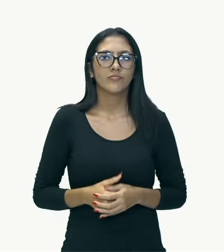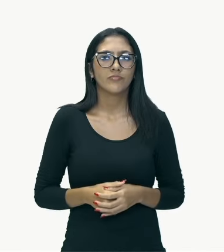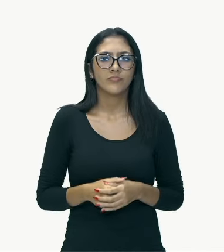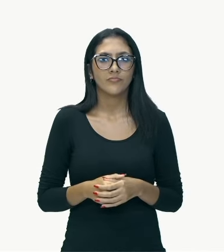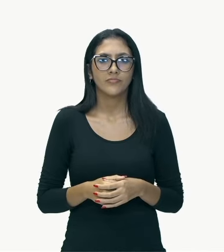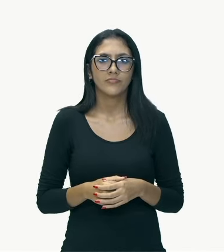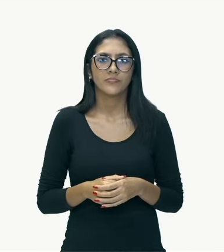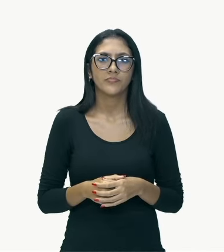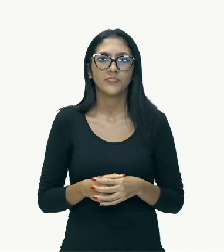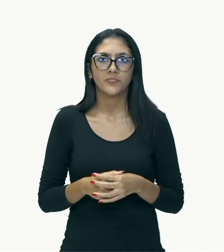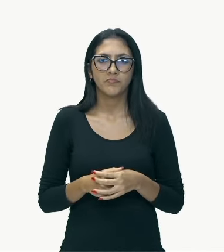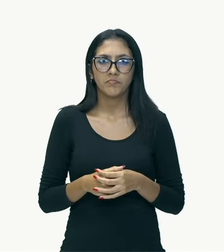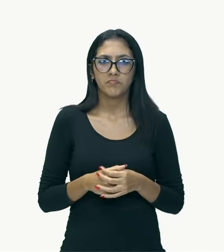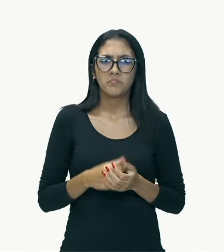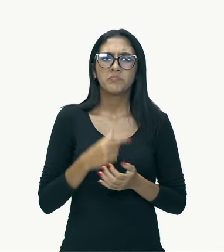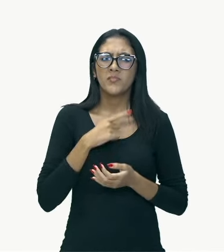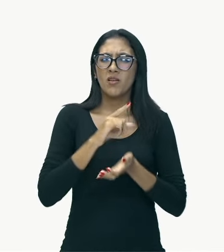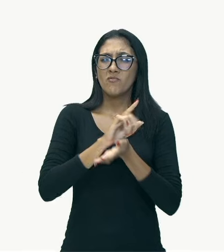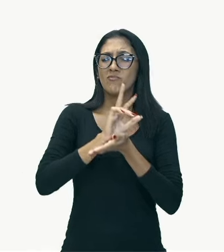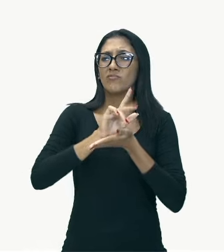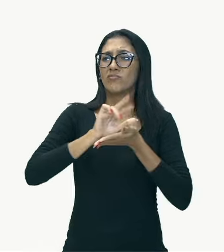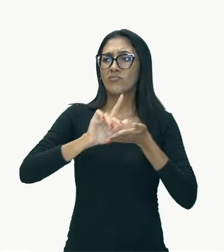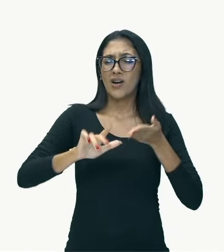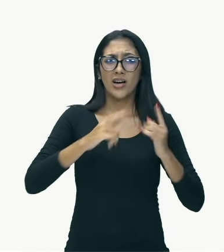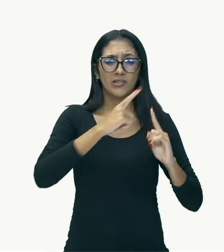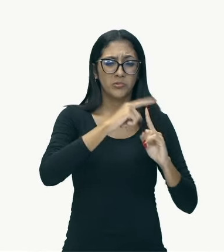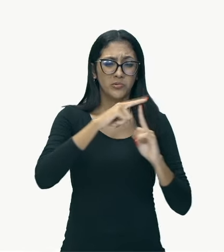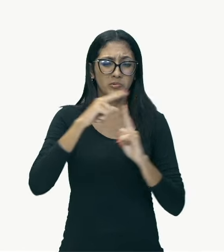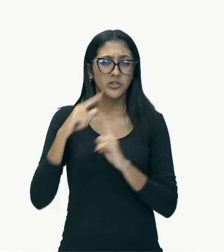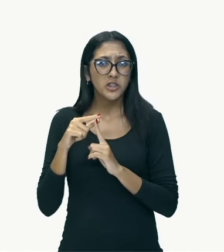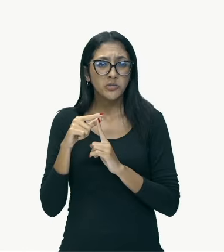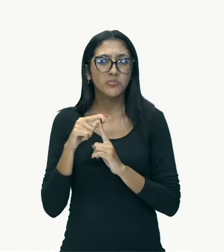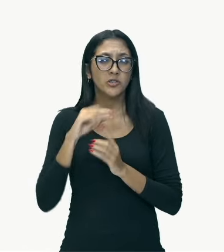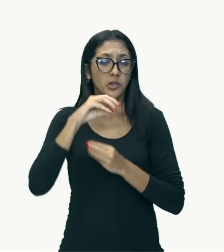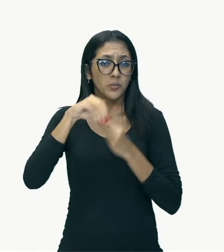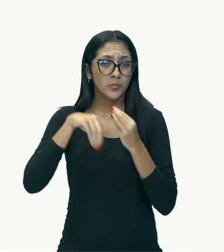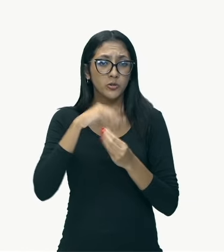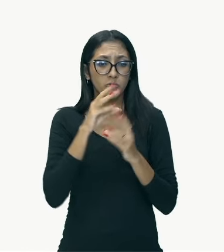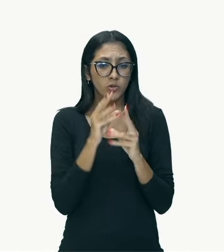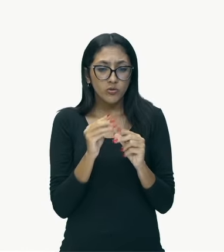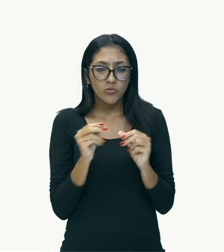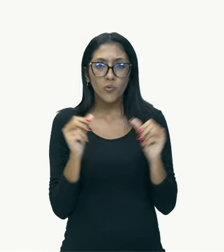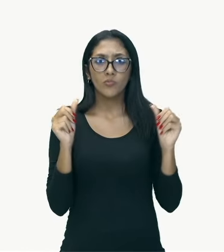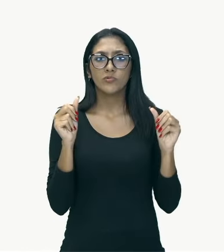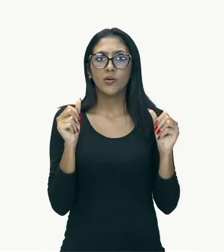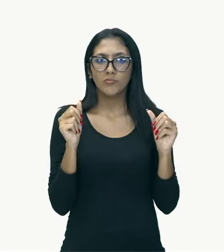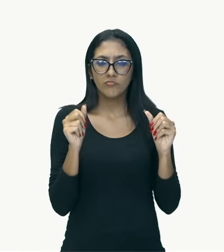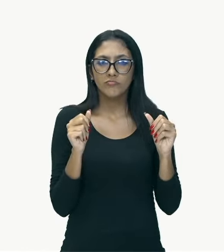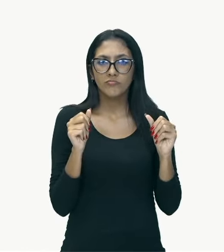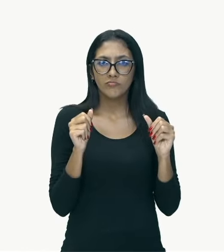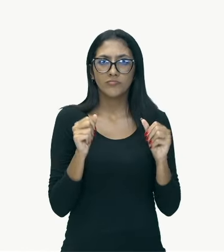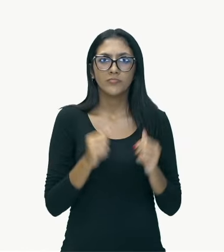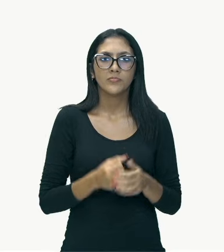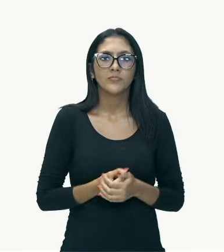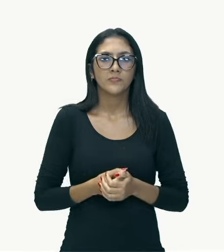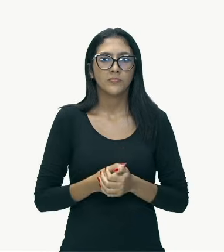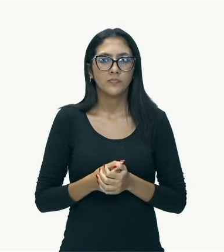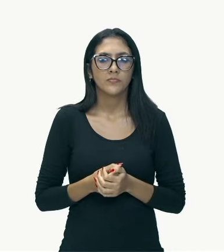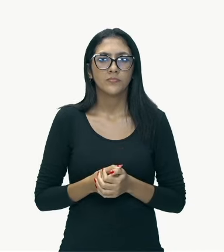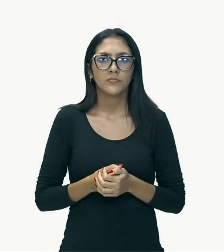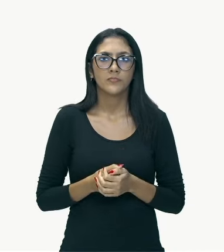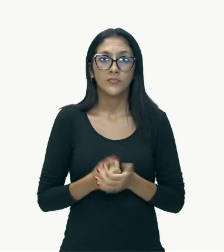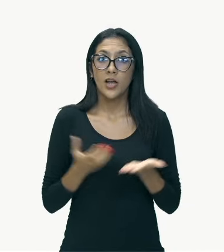Existem vários tipos de soluções, tá? Quanto ao estado físico. Então, a gente agora